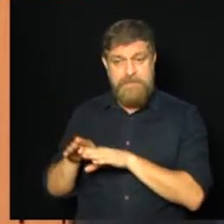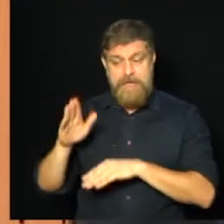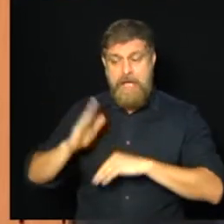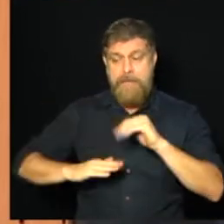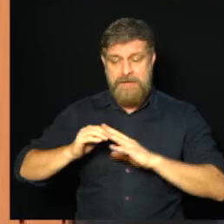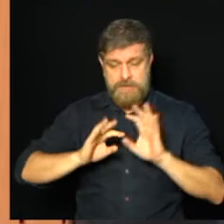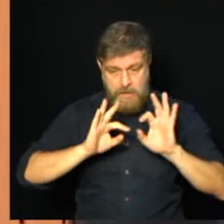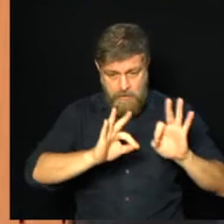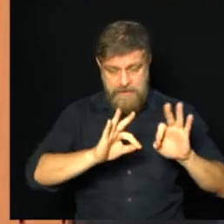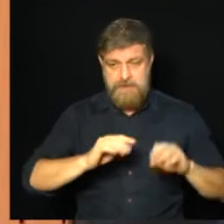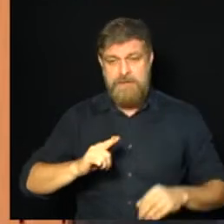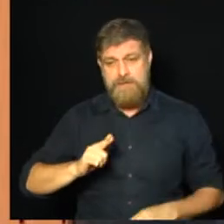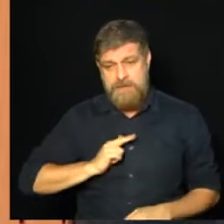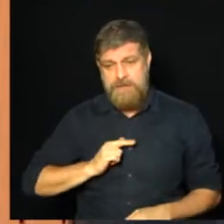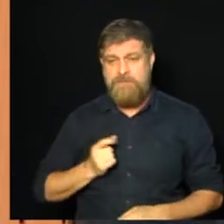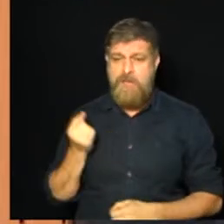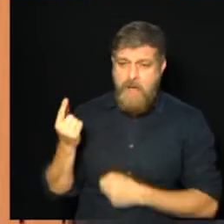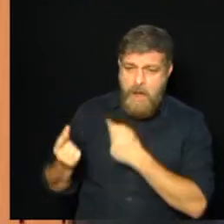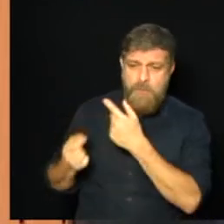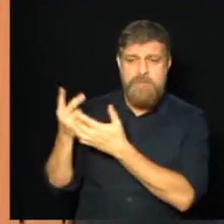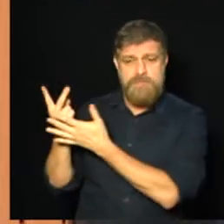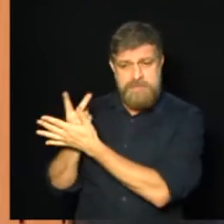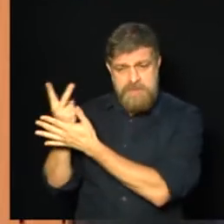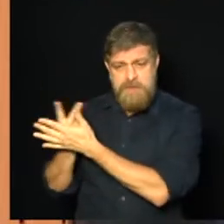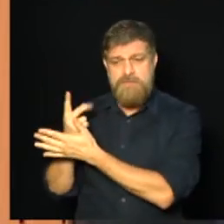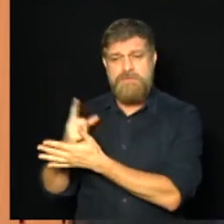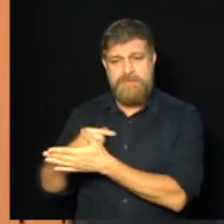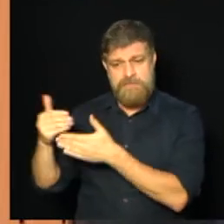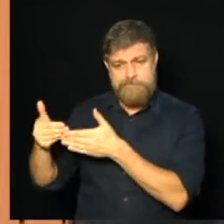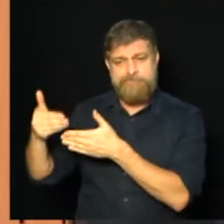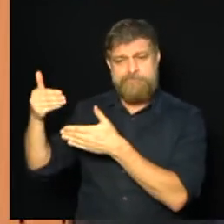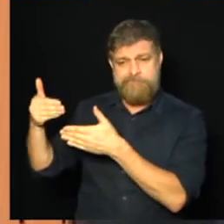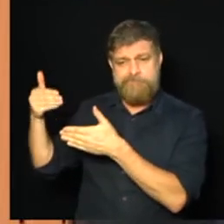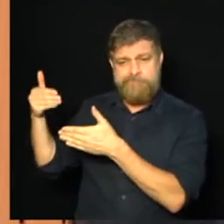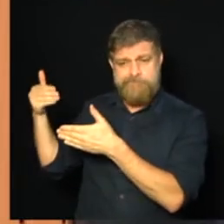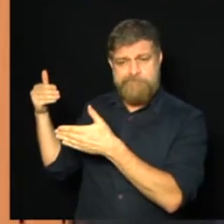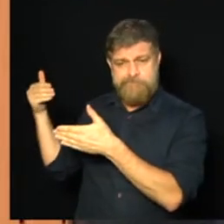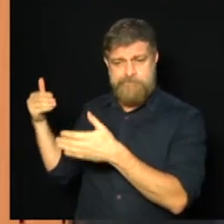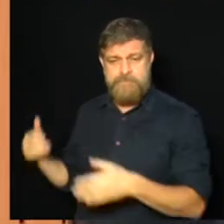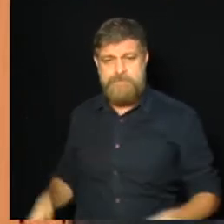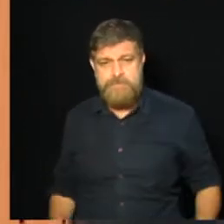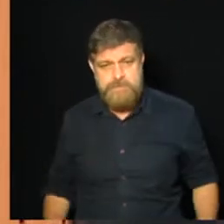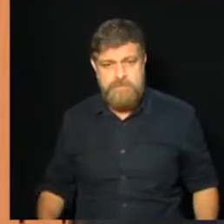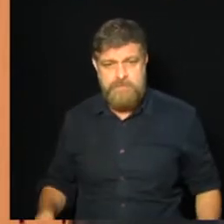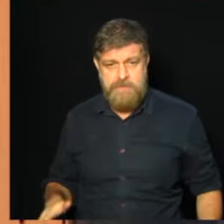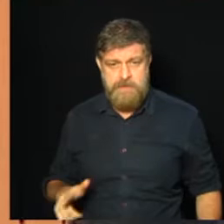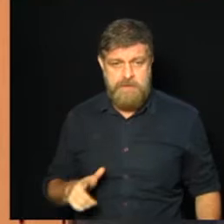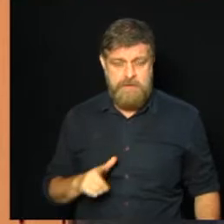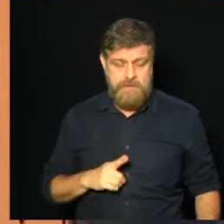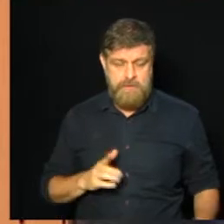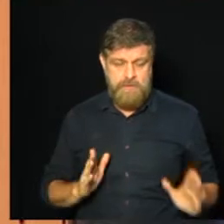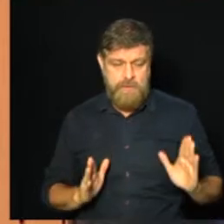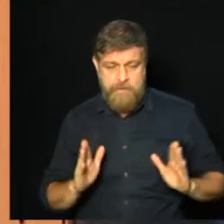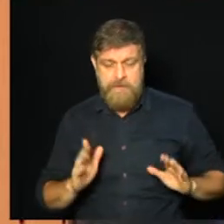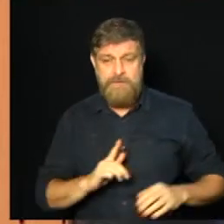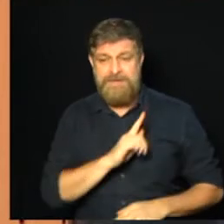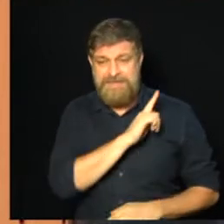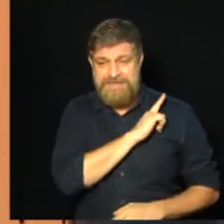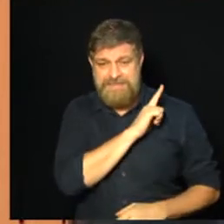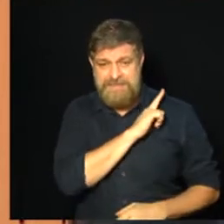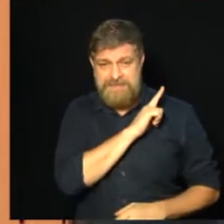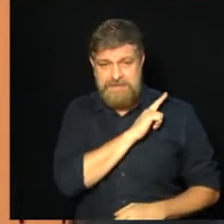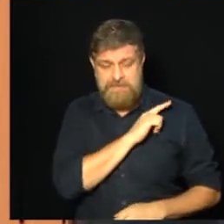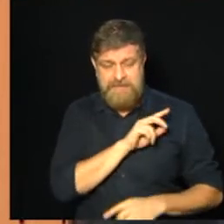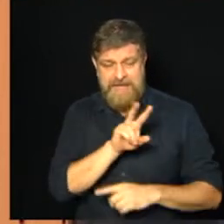que tivemos aí alguns erros que procuraram ser sanados na gestão da US